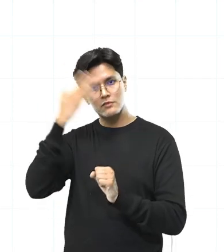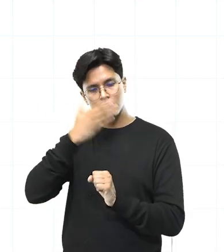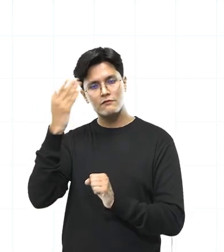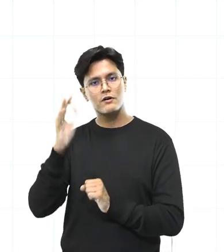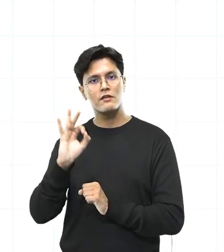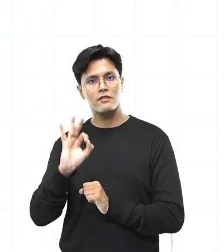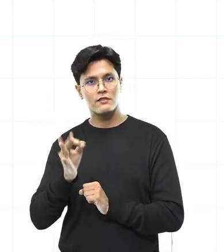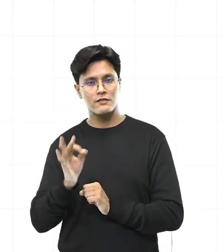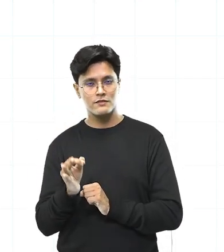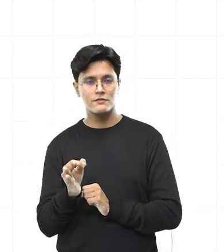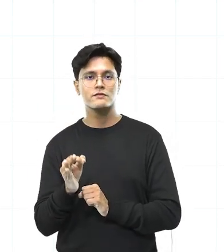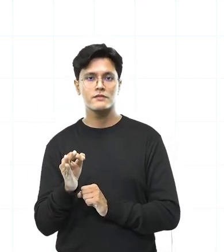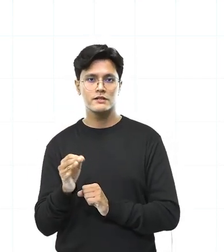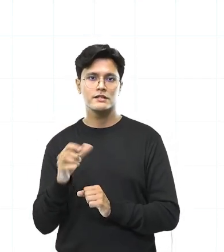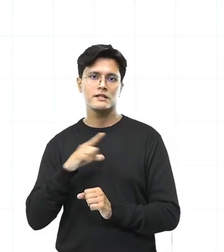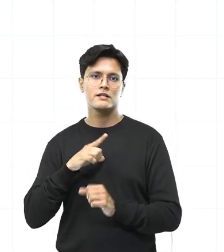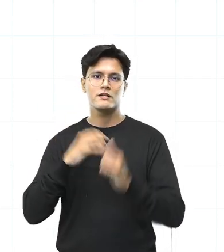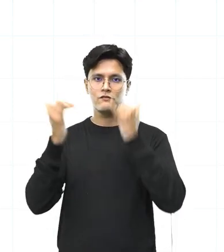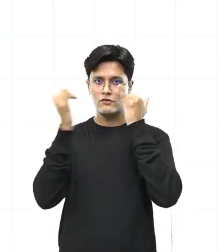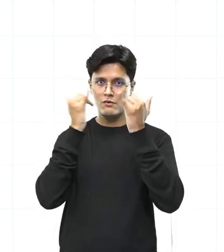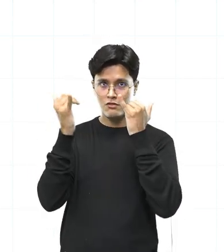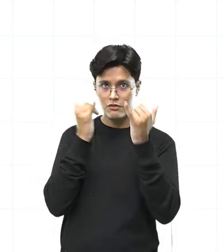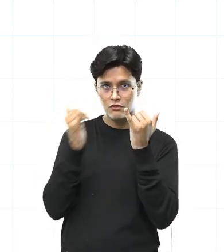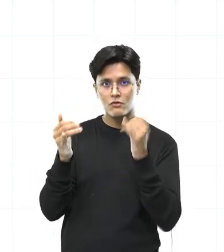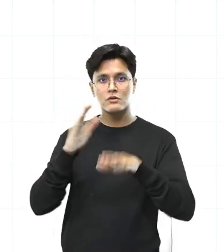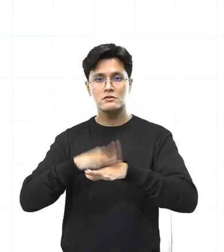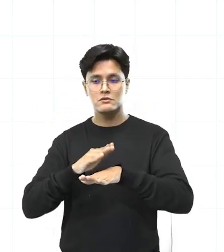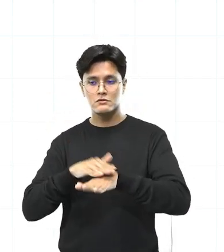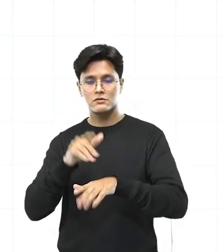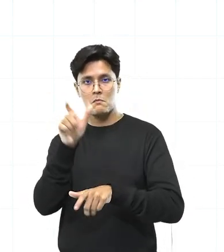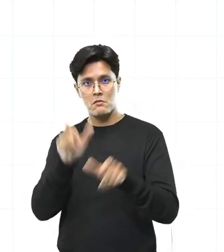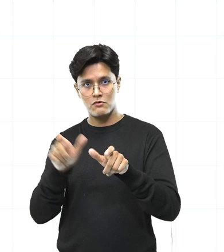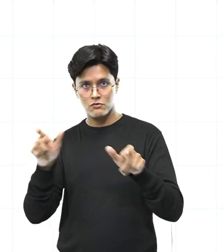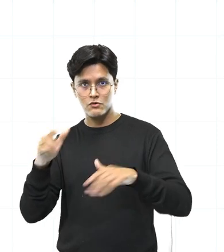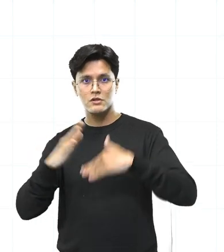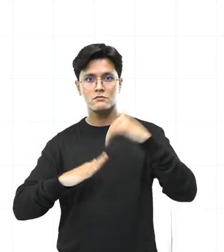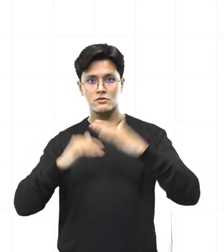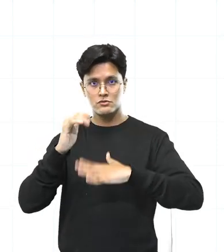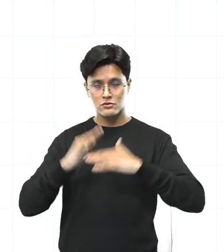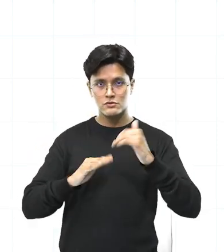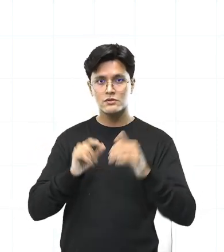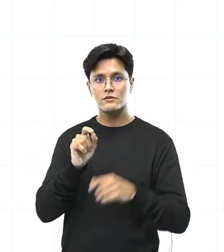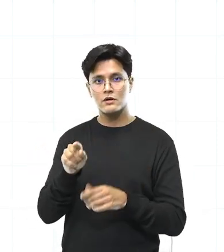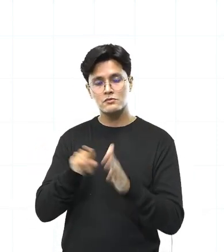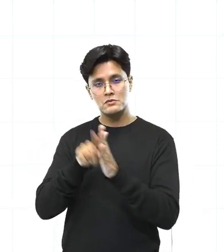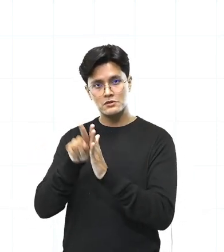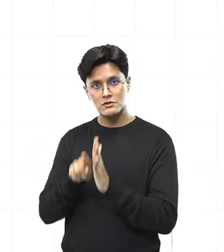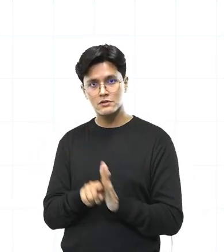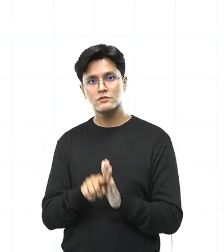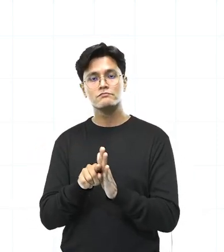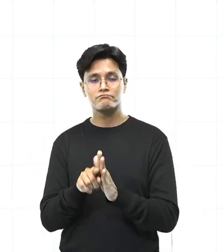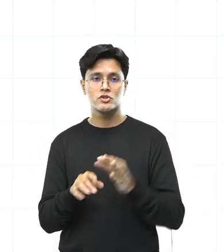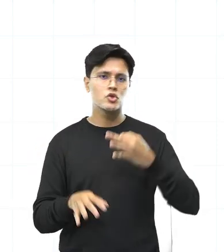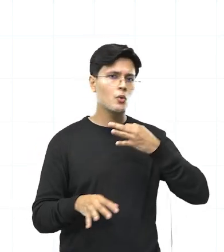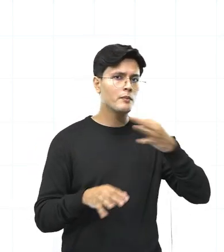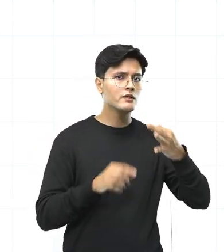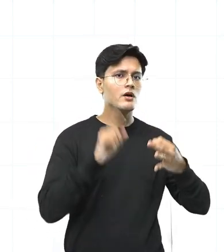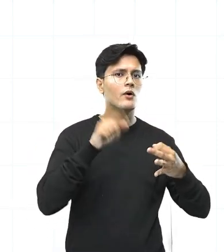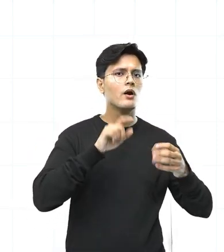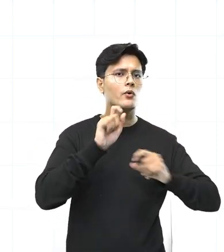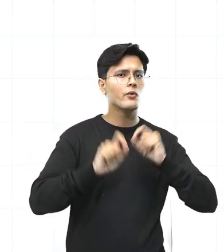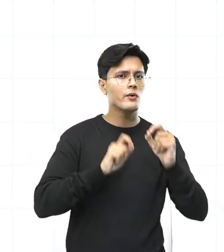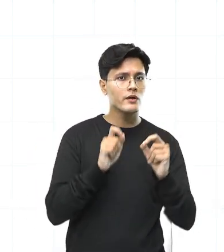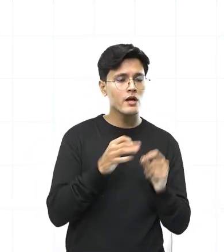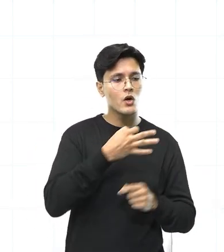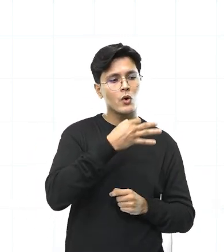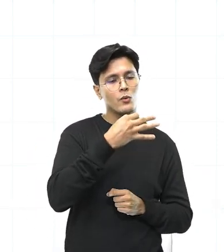né, por dados ali de pesquisadores. Já a opinião é um comentário, ou seja, todos aqueles comentários que eu mostrei para vocês são o quê?